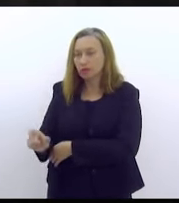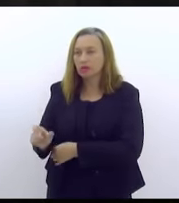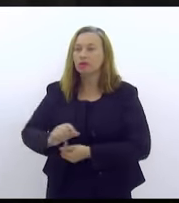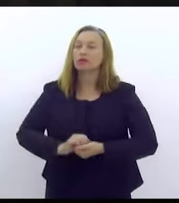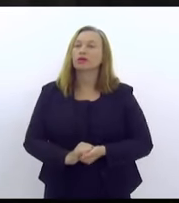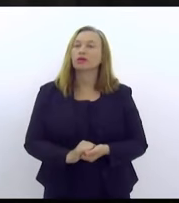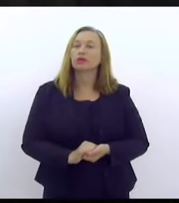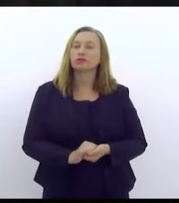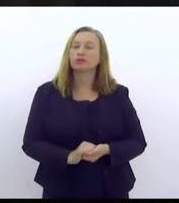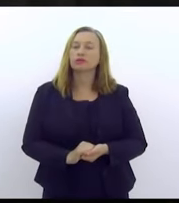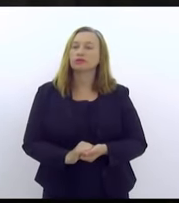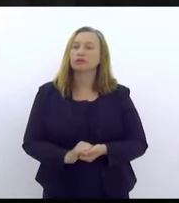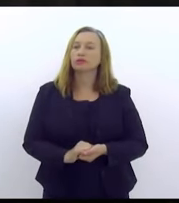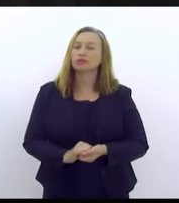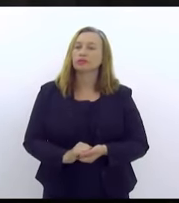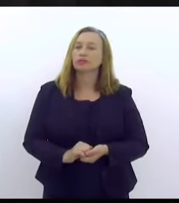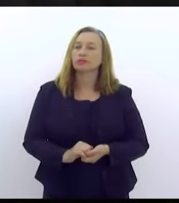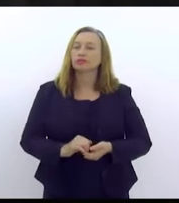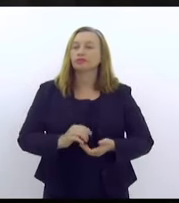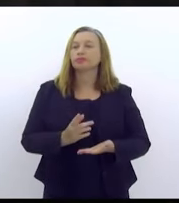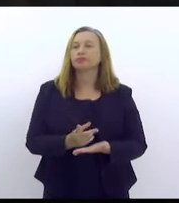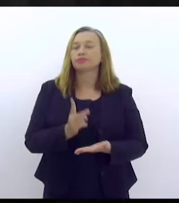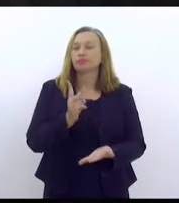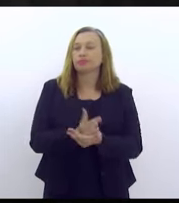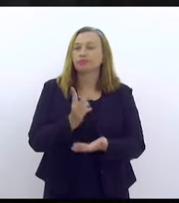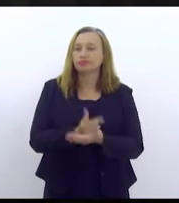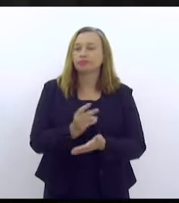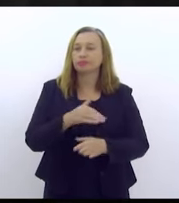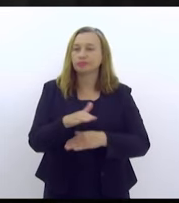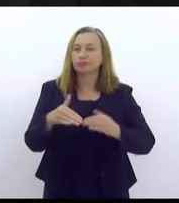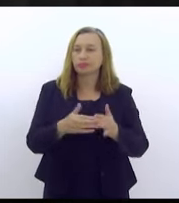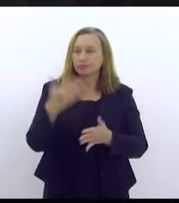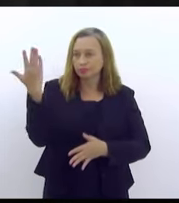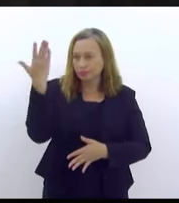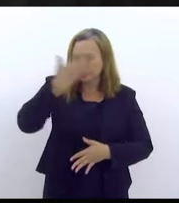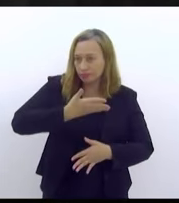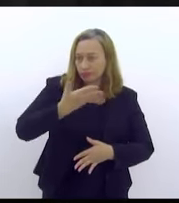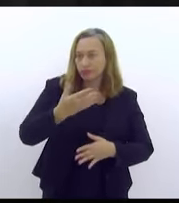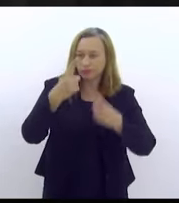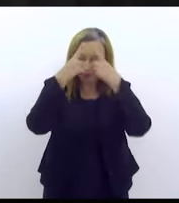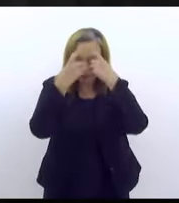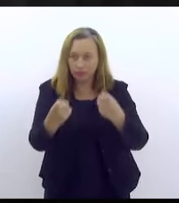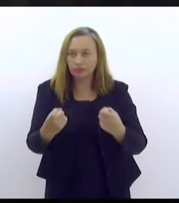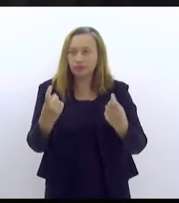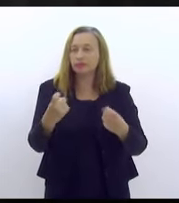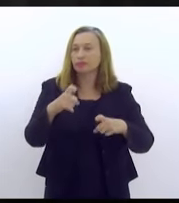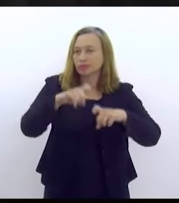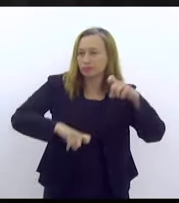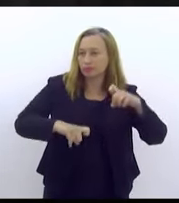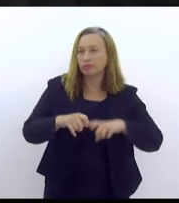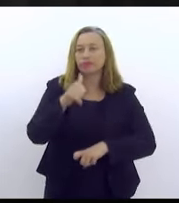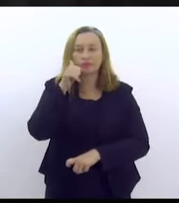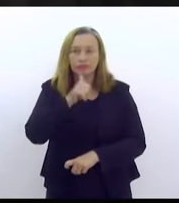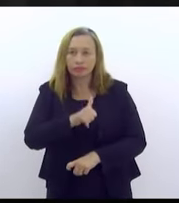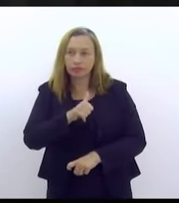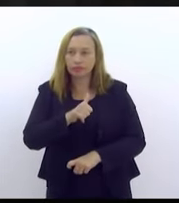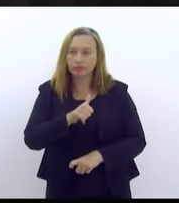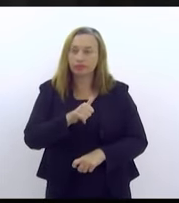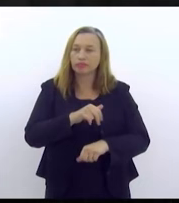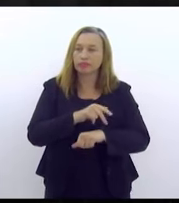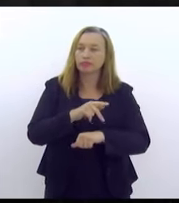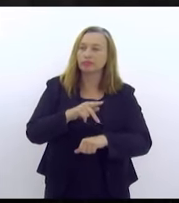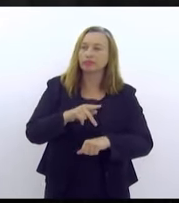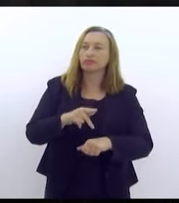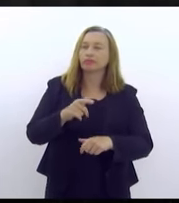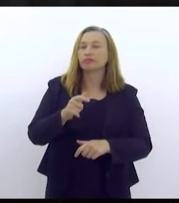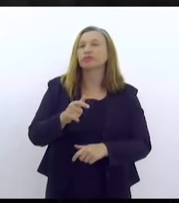provas esmagadoras da violência sexual das mulheres israelitas com base no